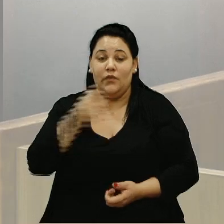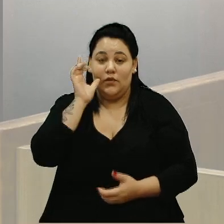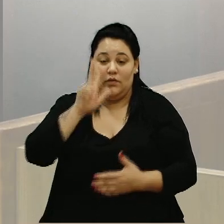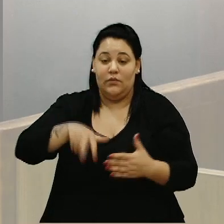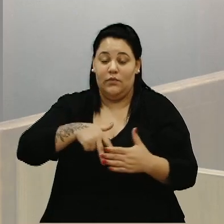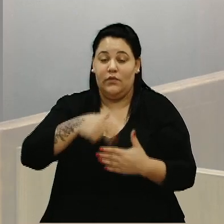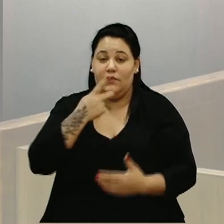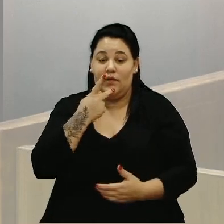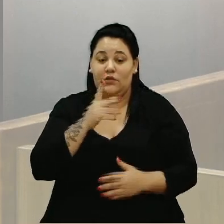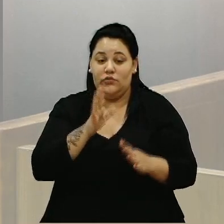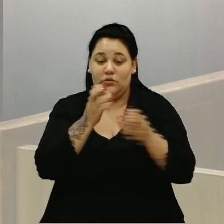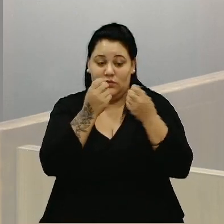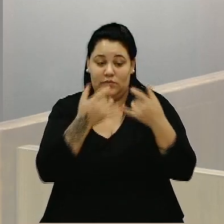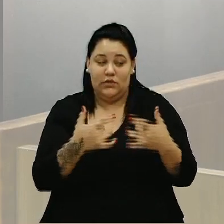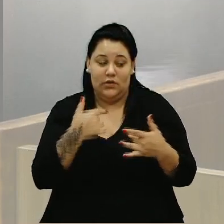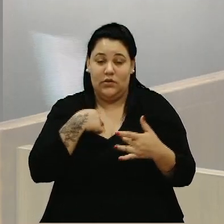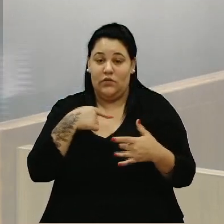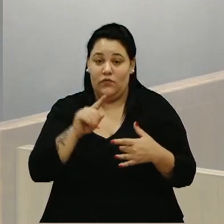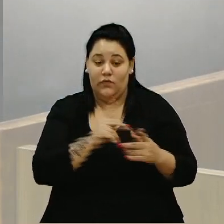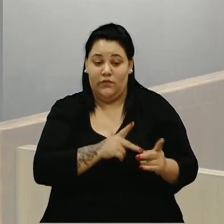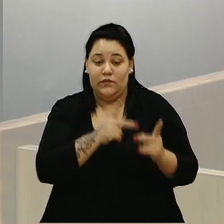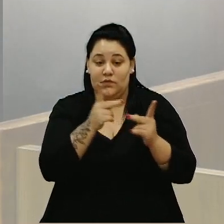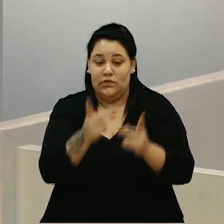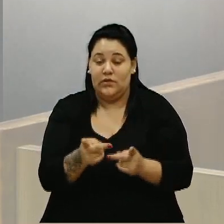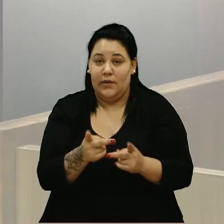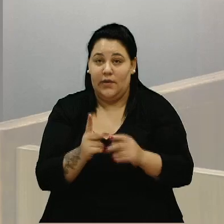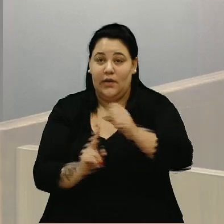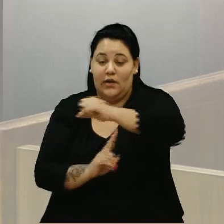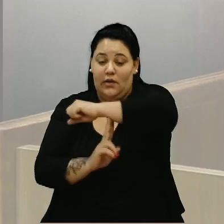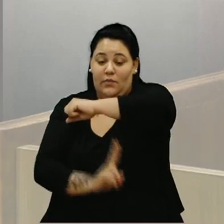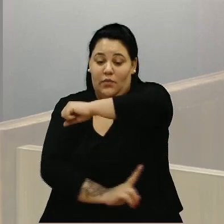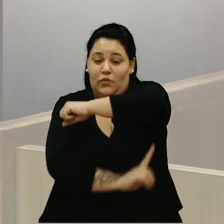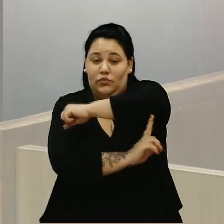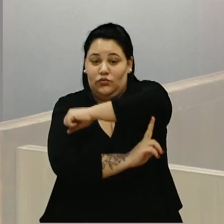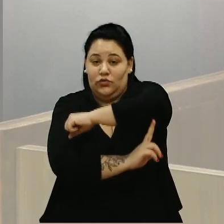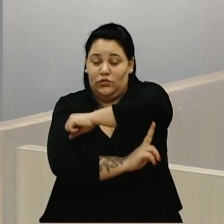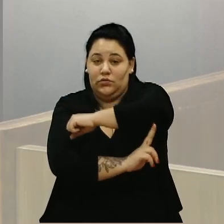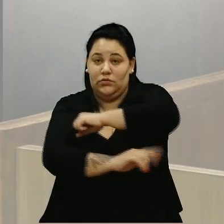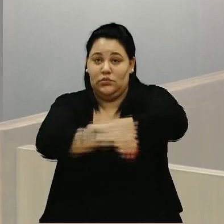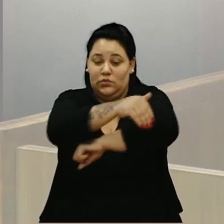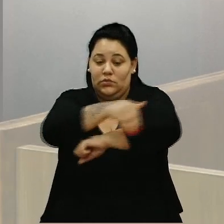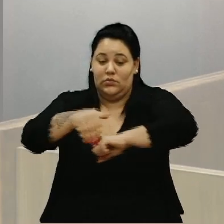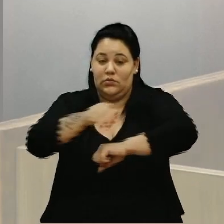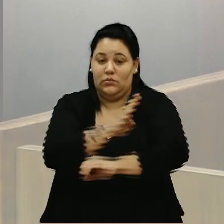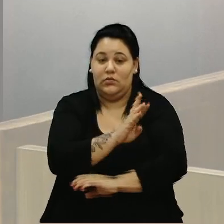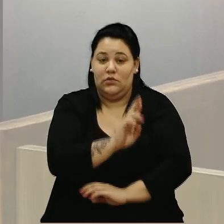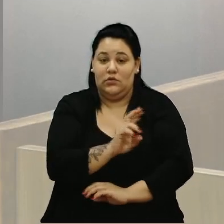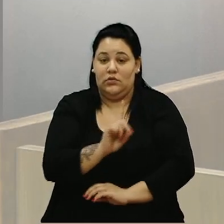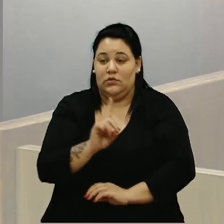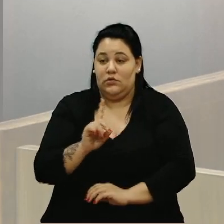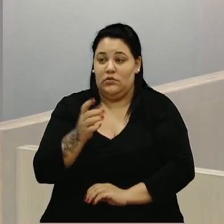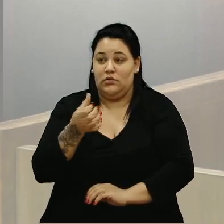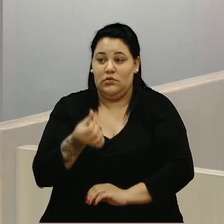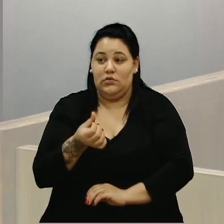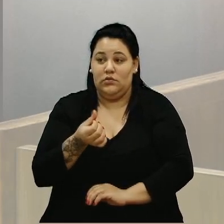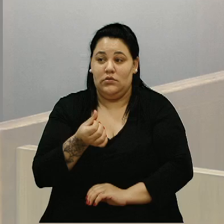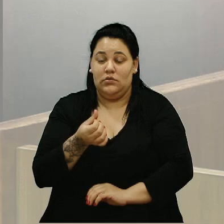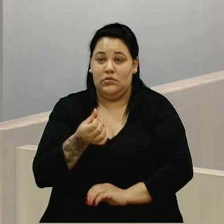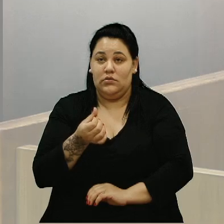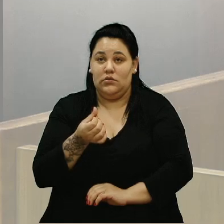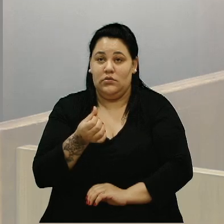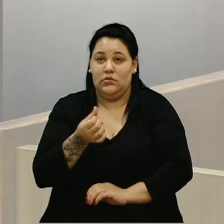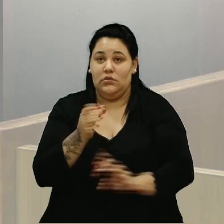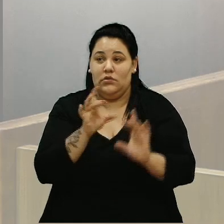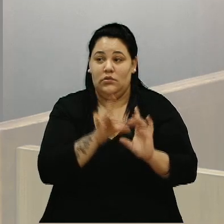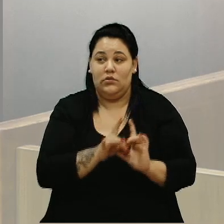fui visitar a ponte aqui na BR-116, que liga aí Nova Petrópolis a Caxias